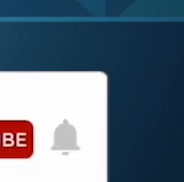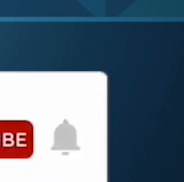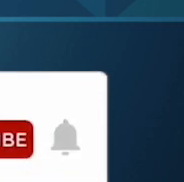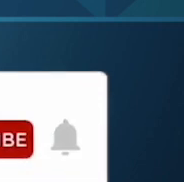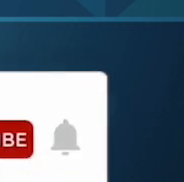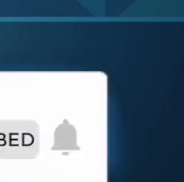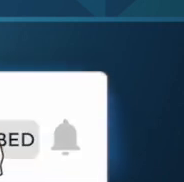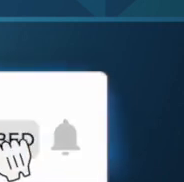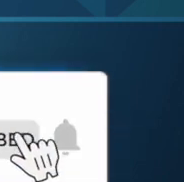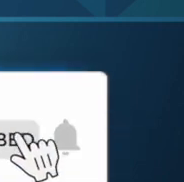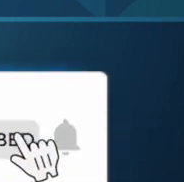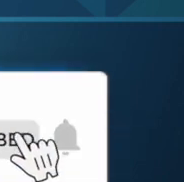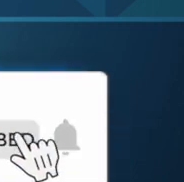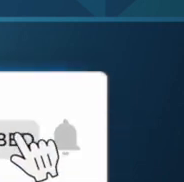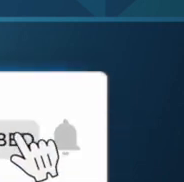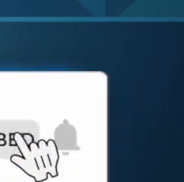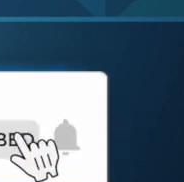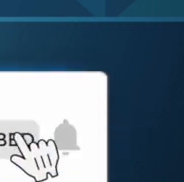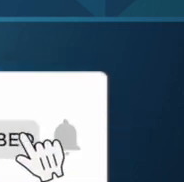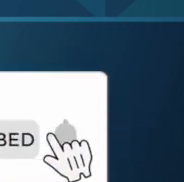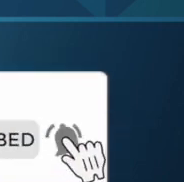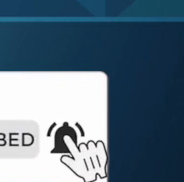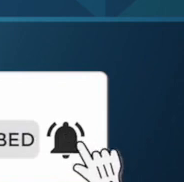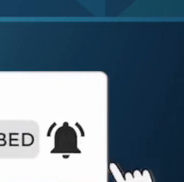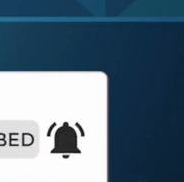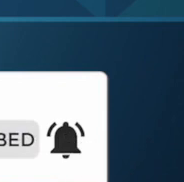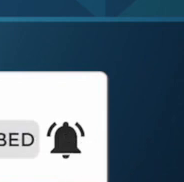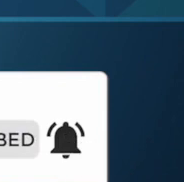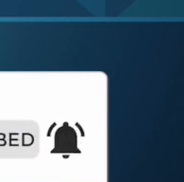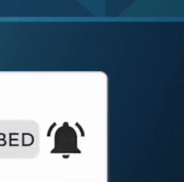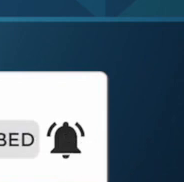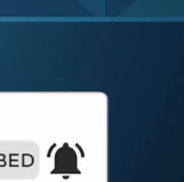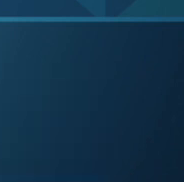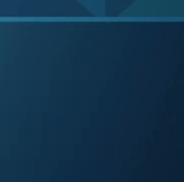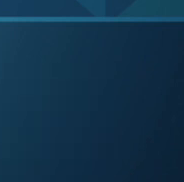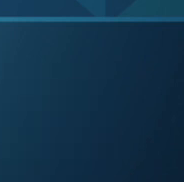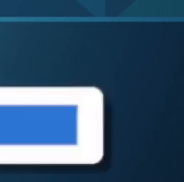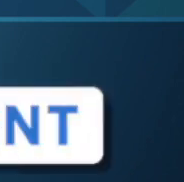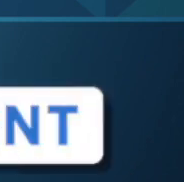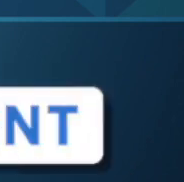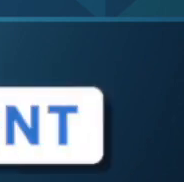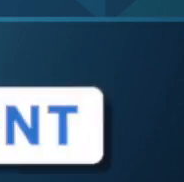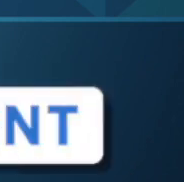haluha inscreva iha canal RTTL, hanehan botão notificação,